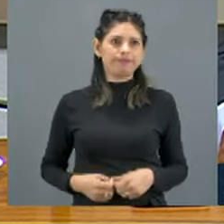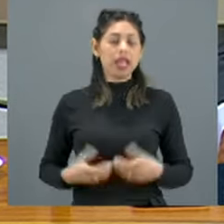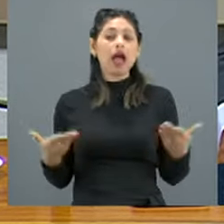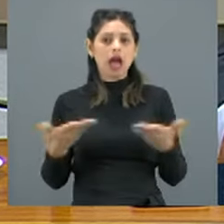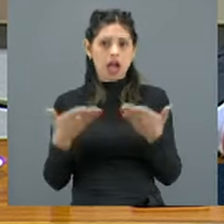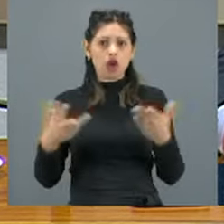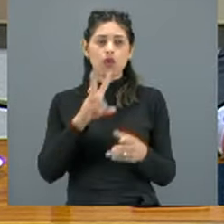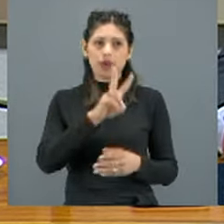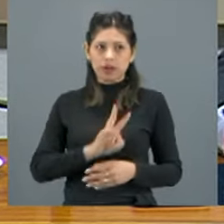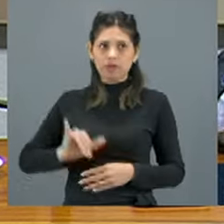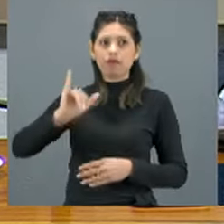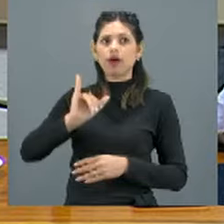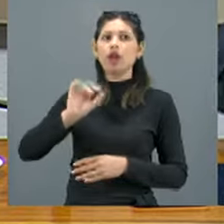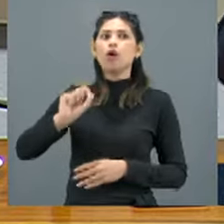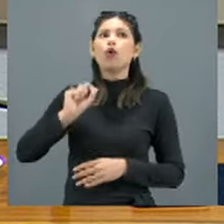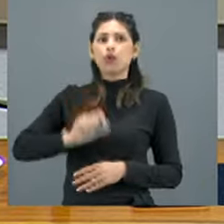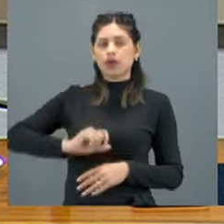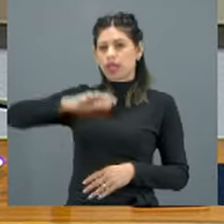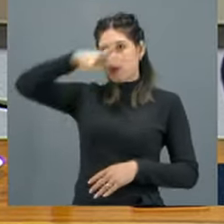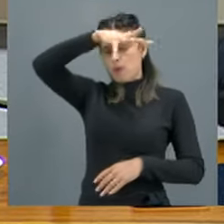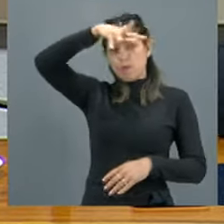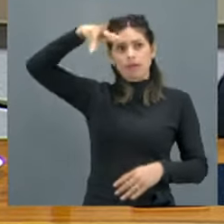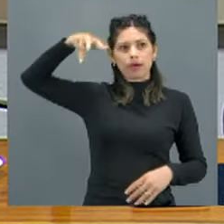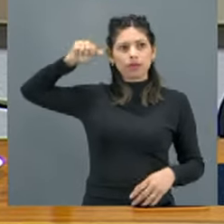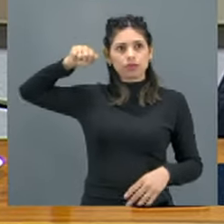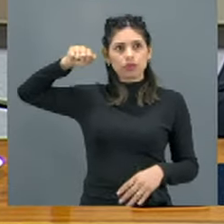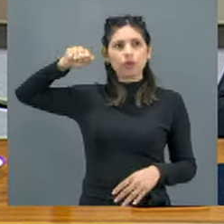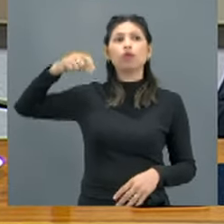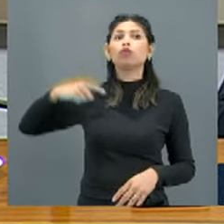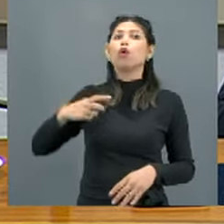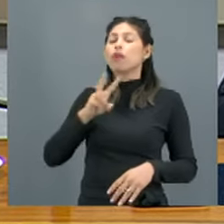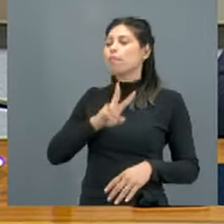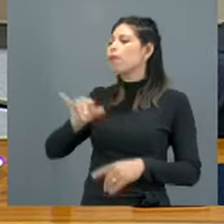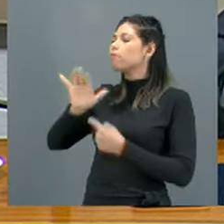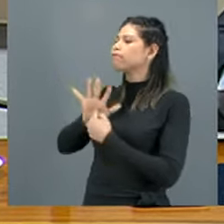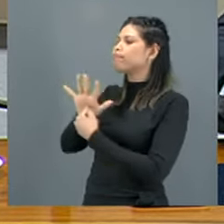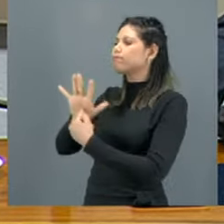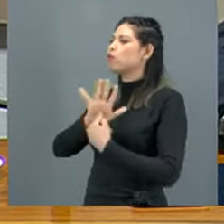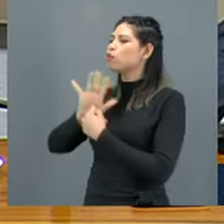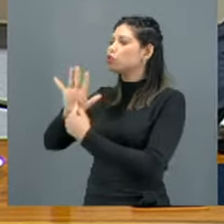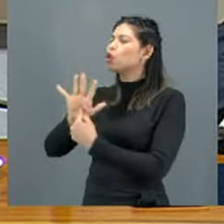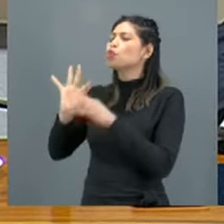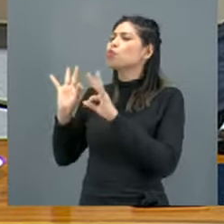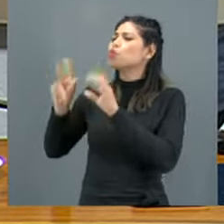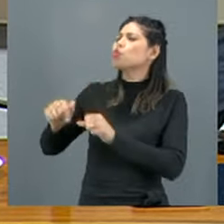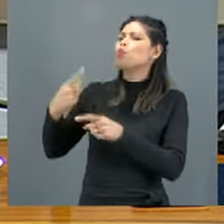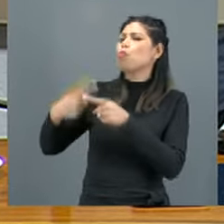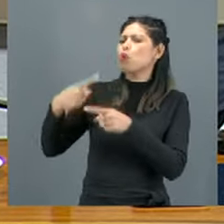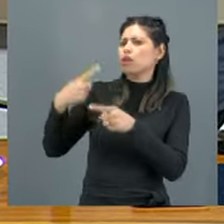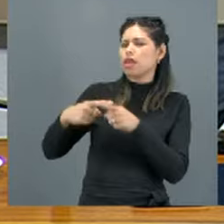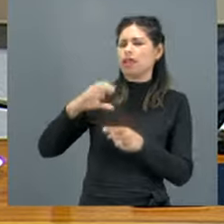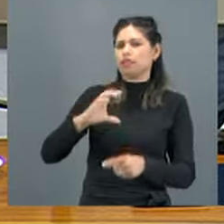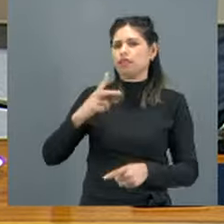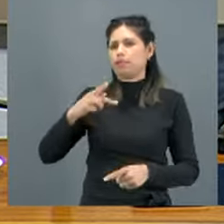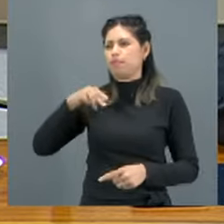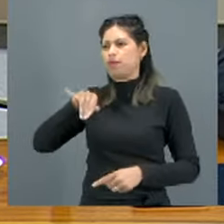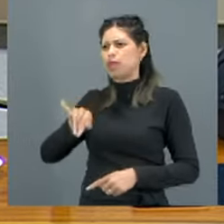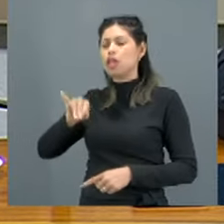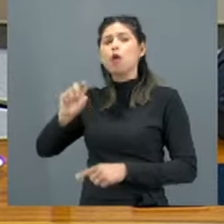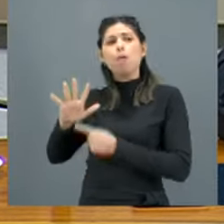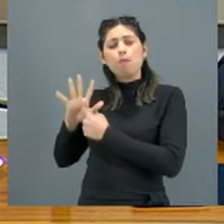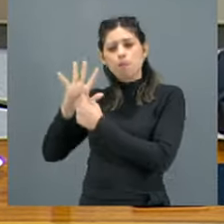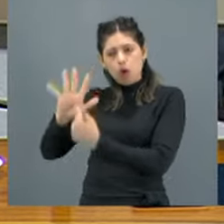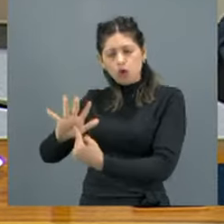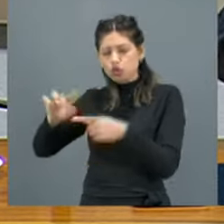Grosso, amanhã, para mostrar uma outra realidade. Quando a CPI afirma que na reserva